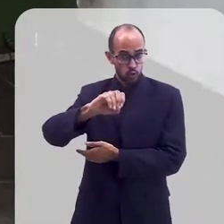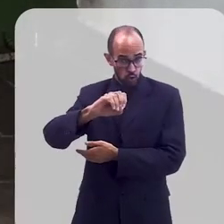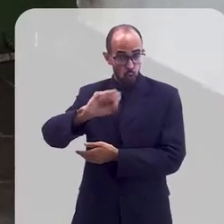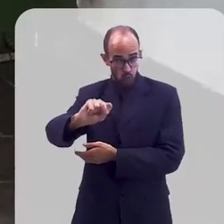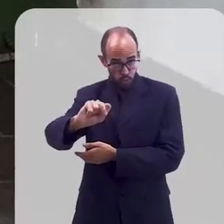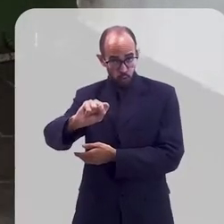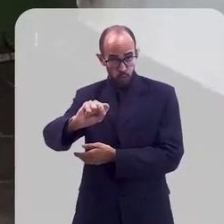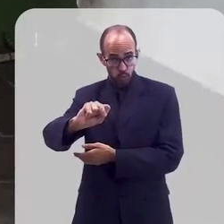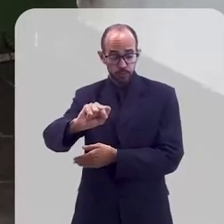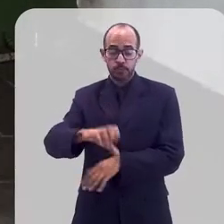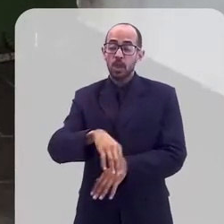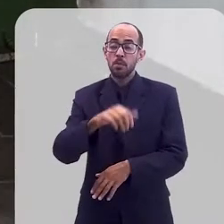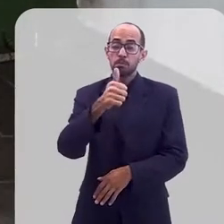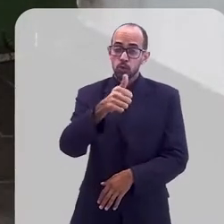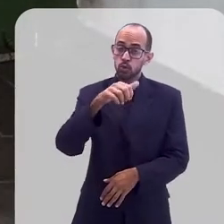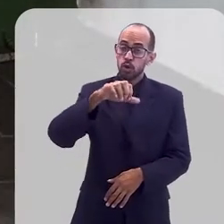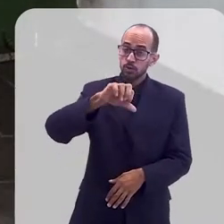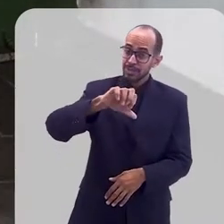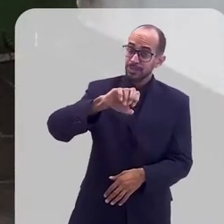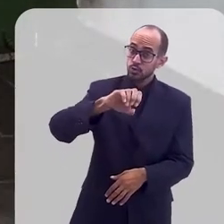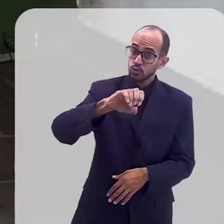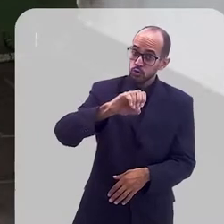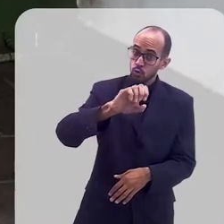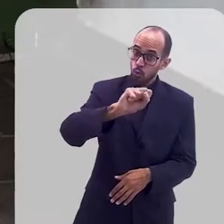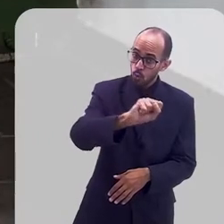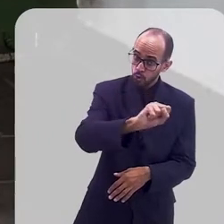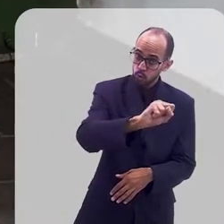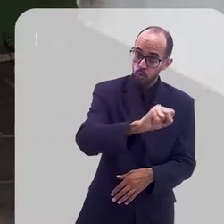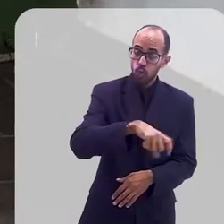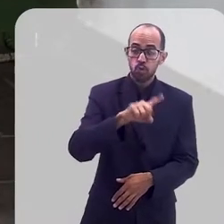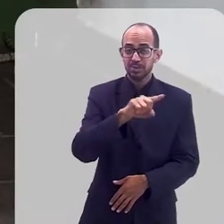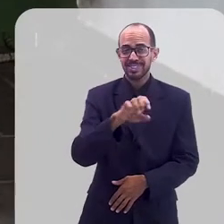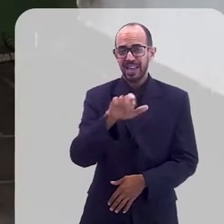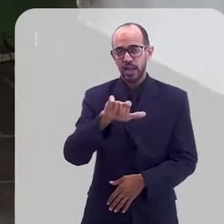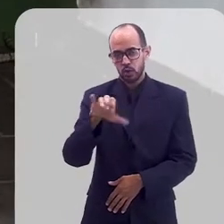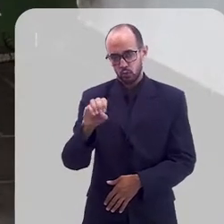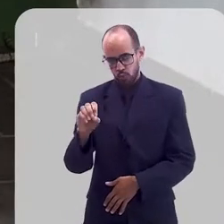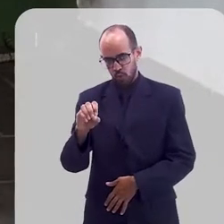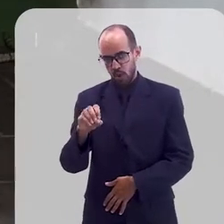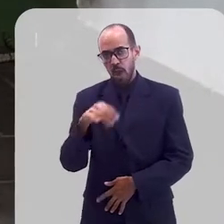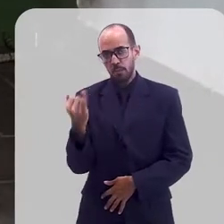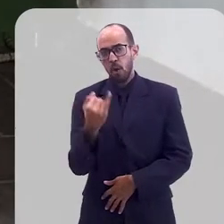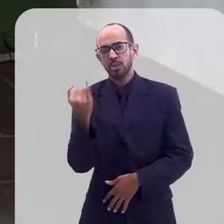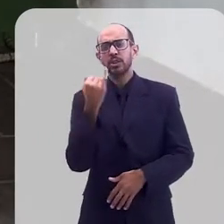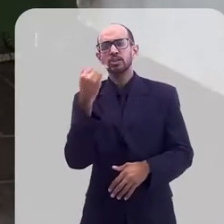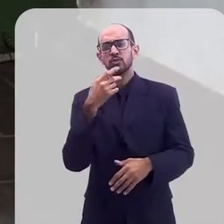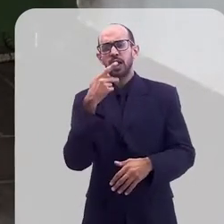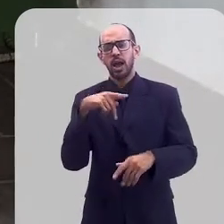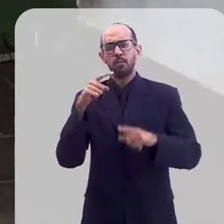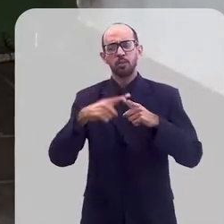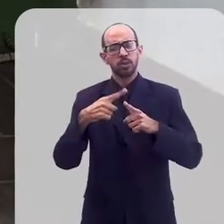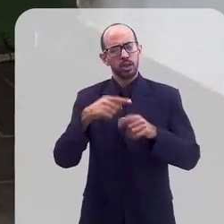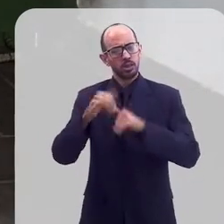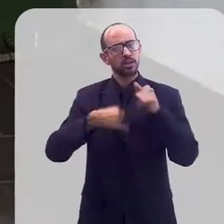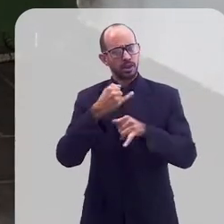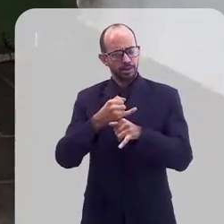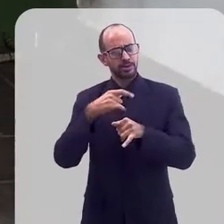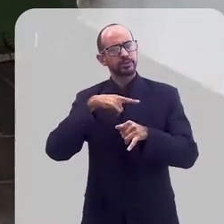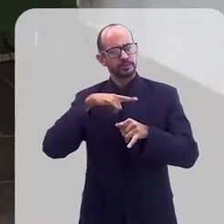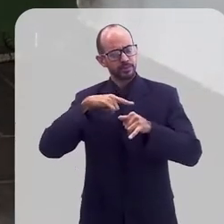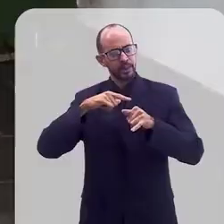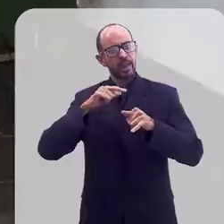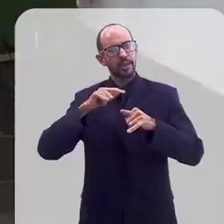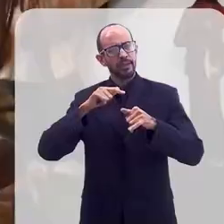Eu acho legal falar isso, porque como na internet, nas redes, está aquele, né, aquele burburinho, né? Então, é, mas é o que